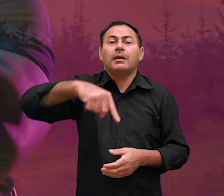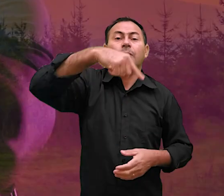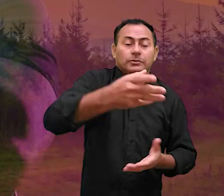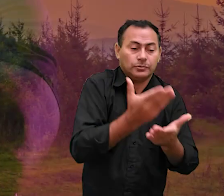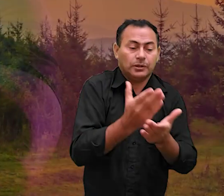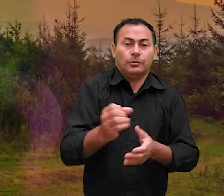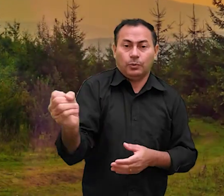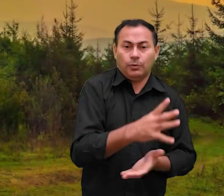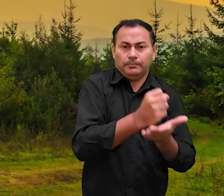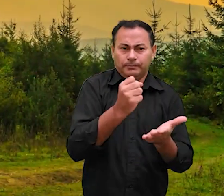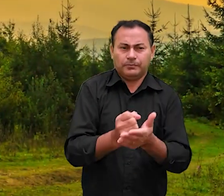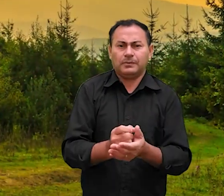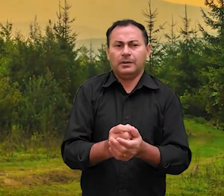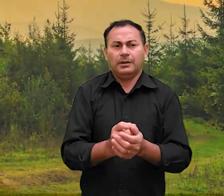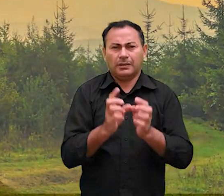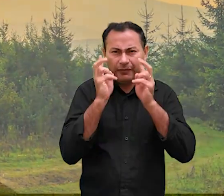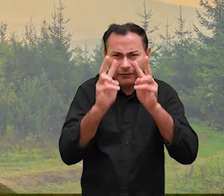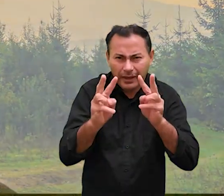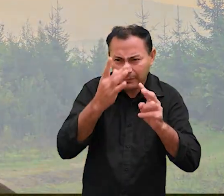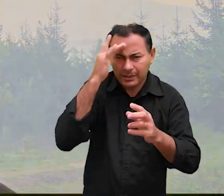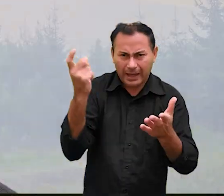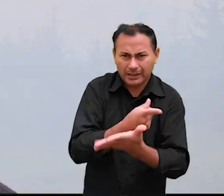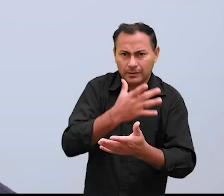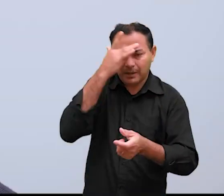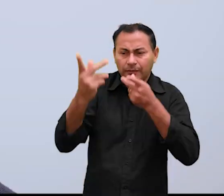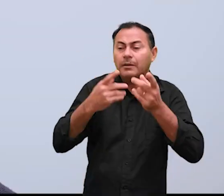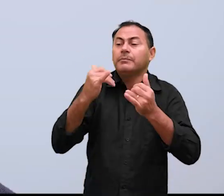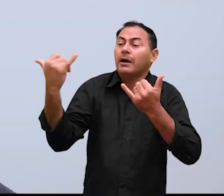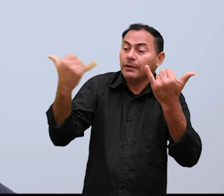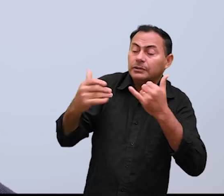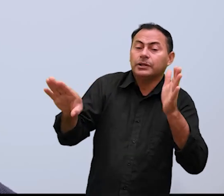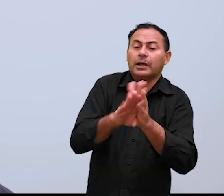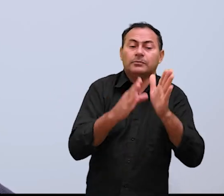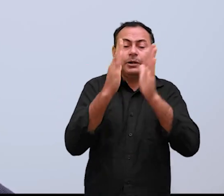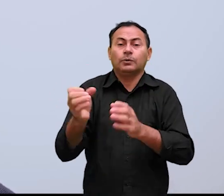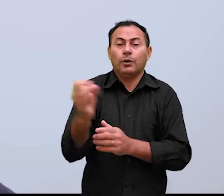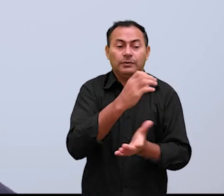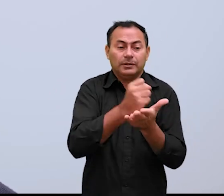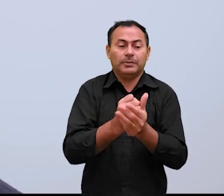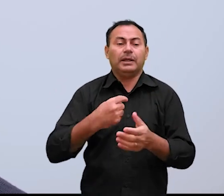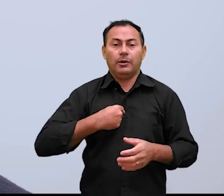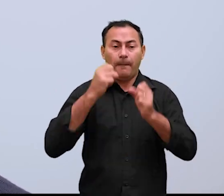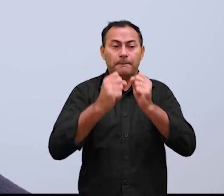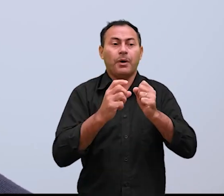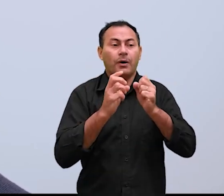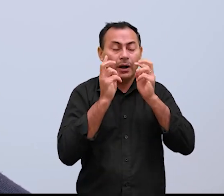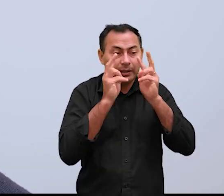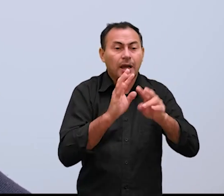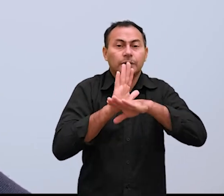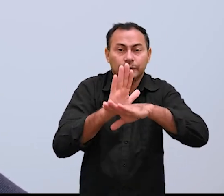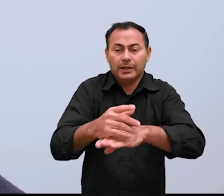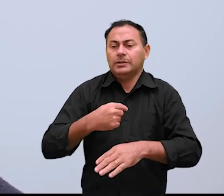o Novo Testamento, não é raro ouvir as pessoas dizendo, me avise quando vocês chegarem na parte do Novo Testamento para que eu possa me